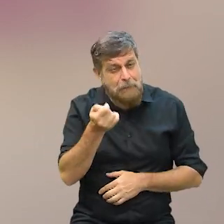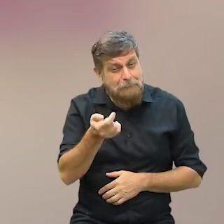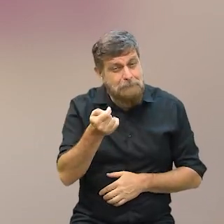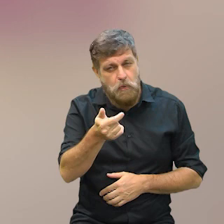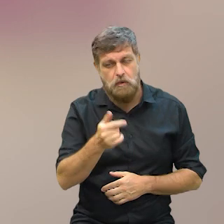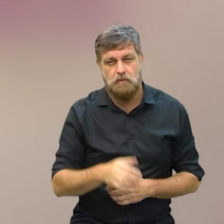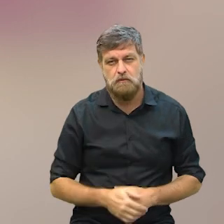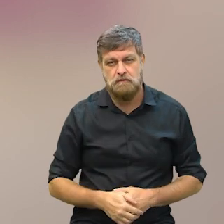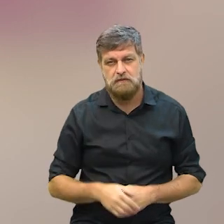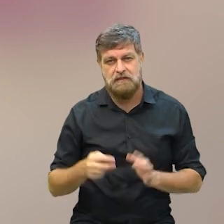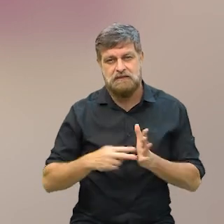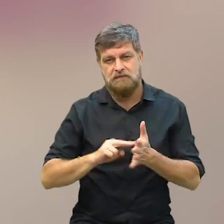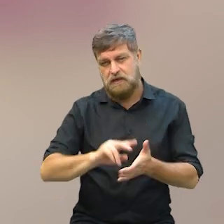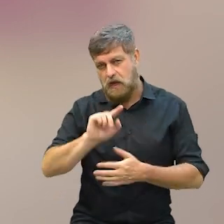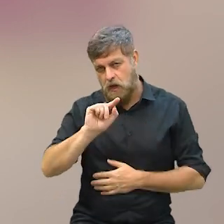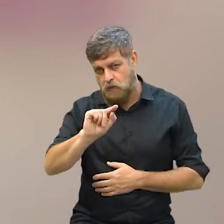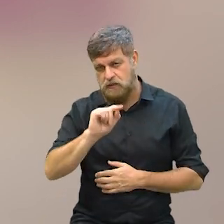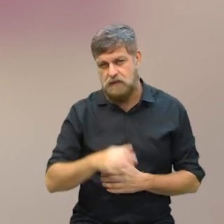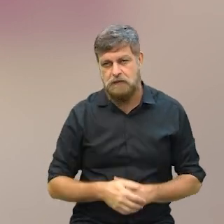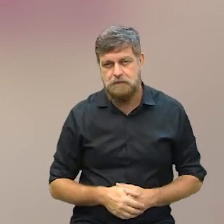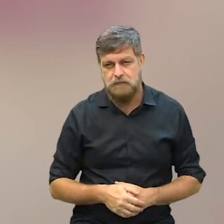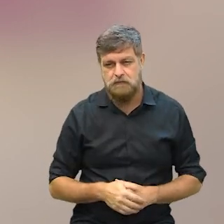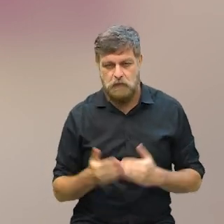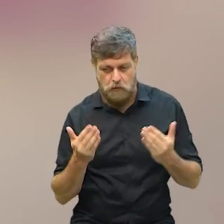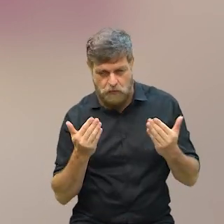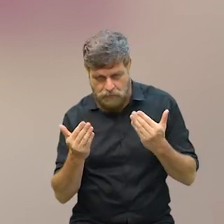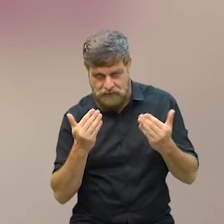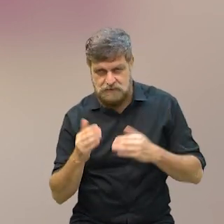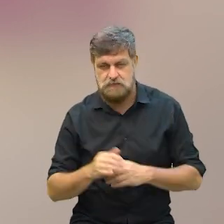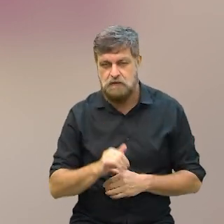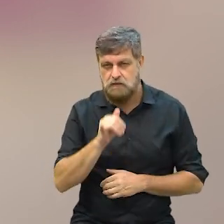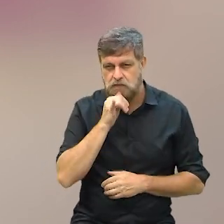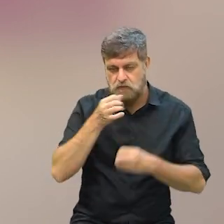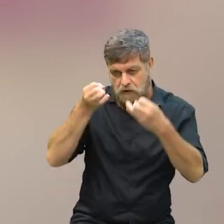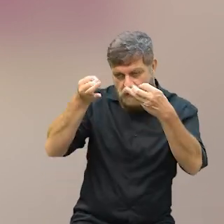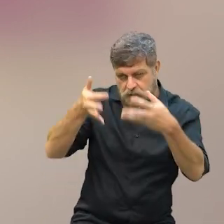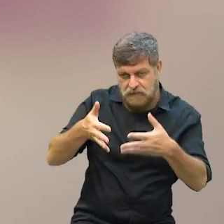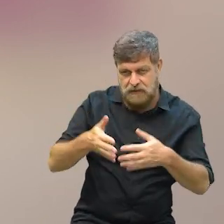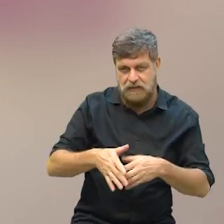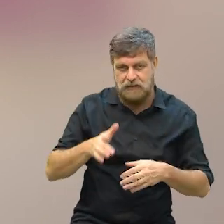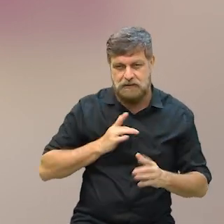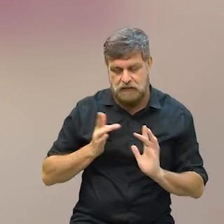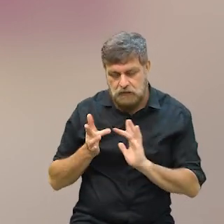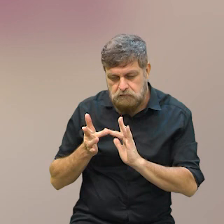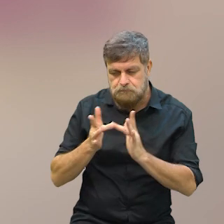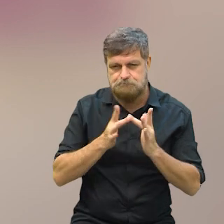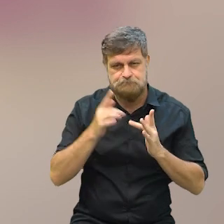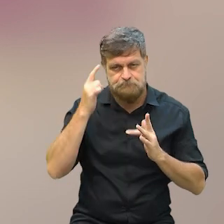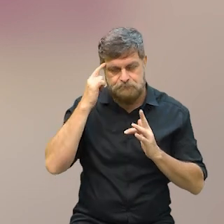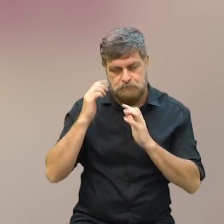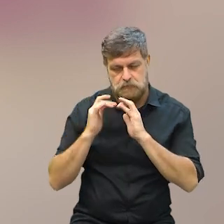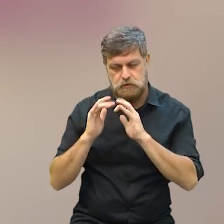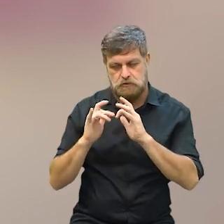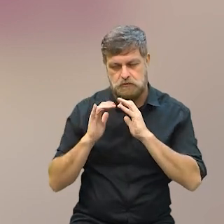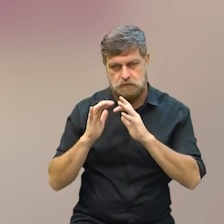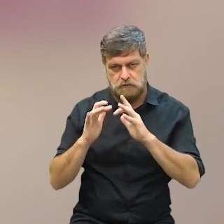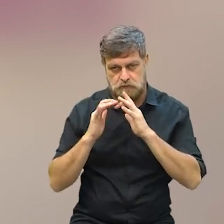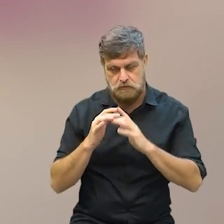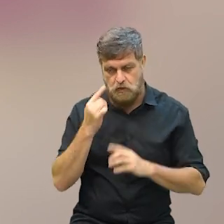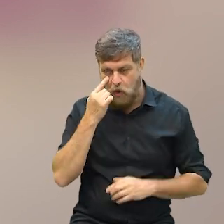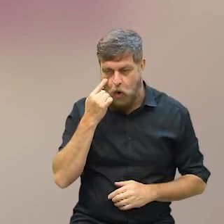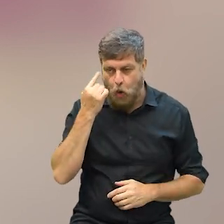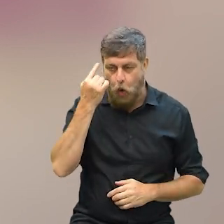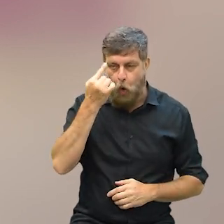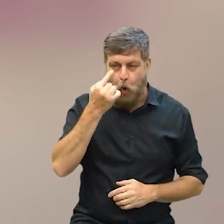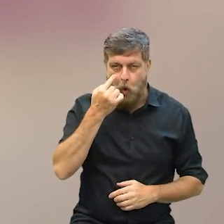pouco desenvolvimento. Então, assim, é como se fossem, vamos falar que seriam conexões que se formam entre